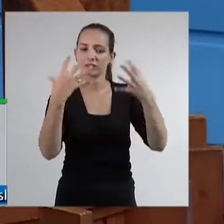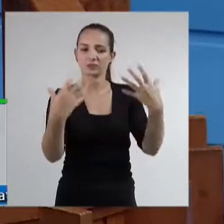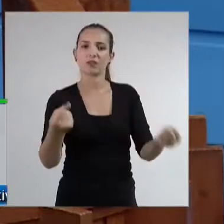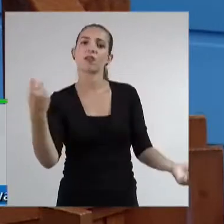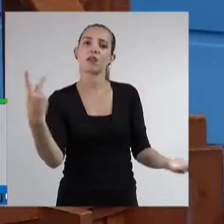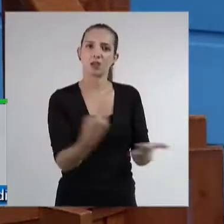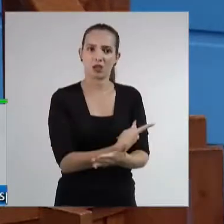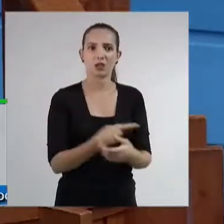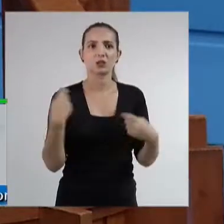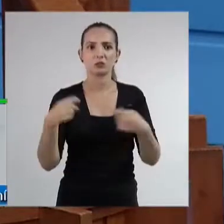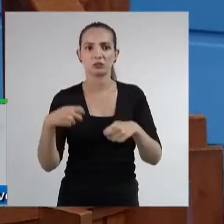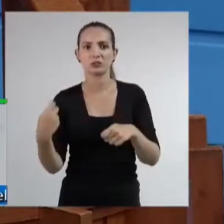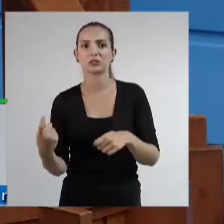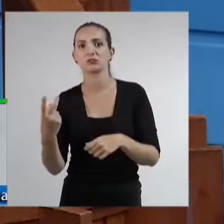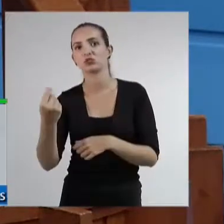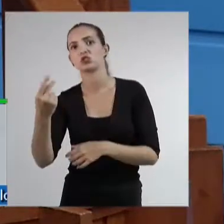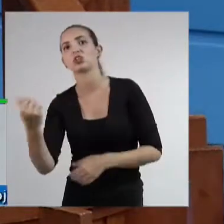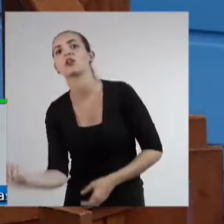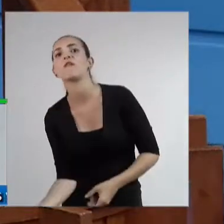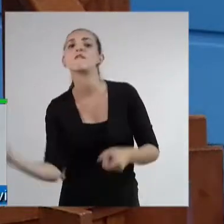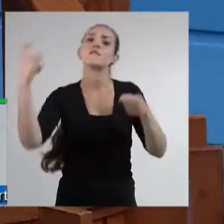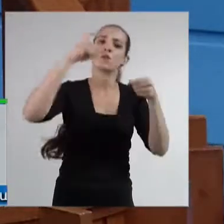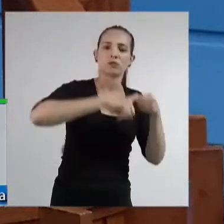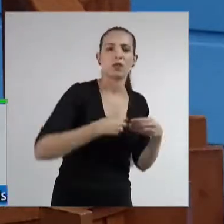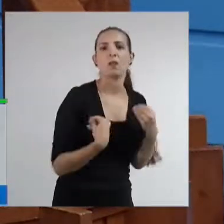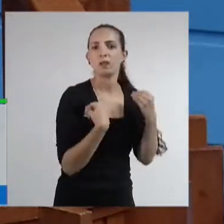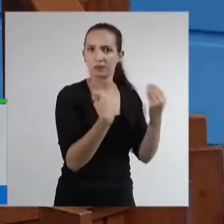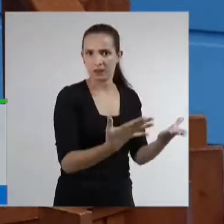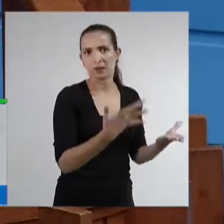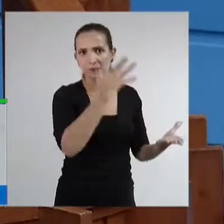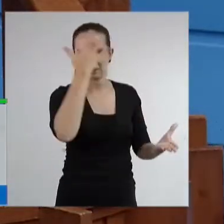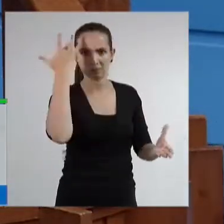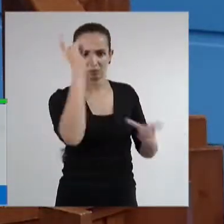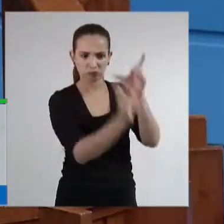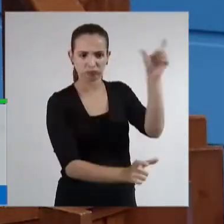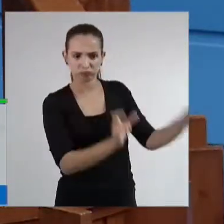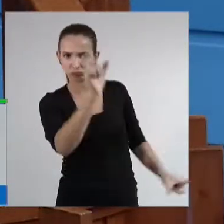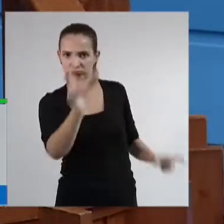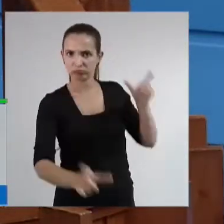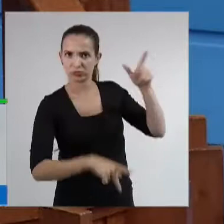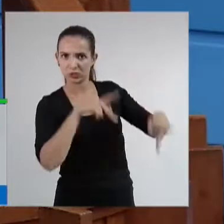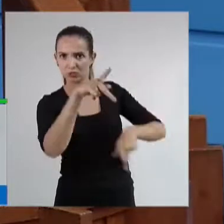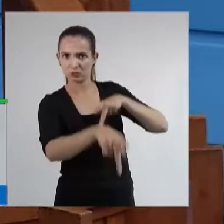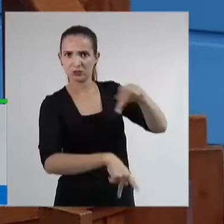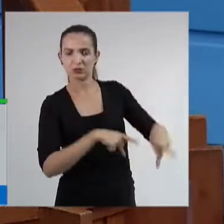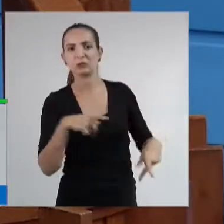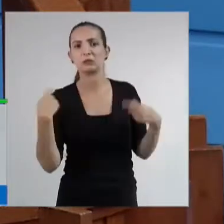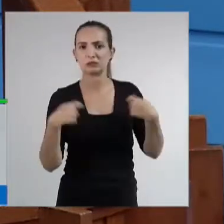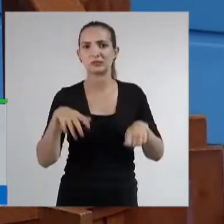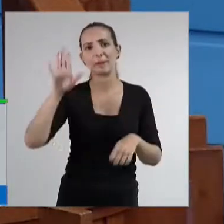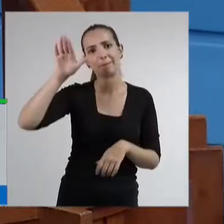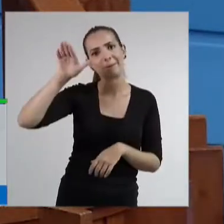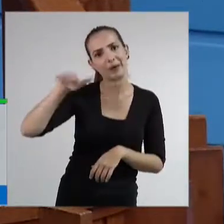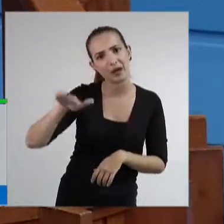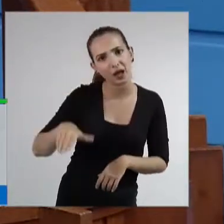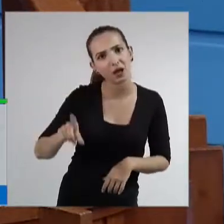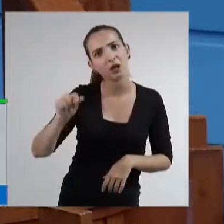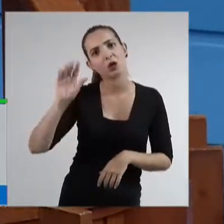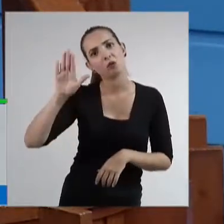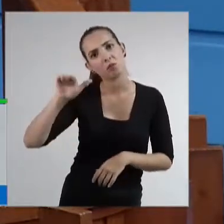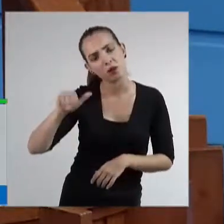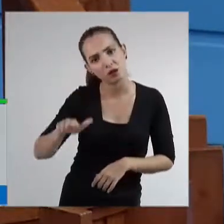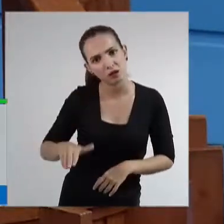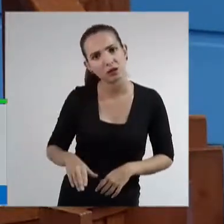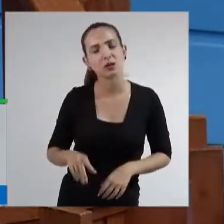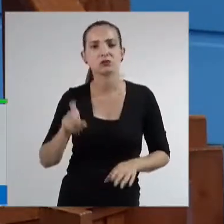temos que devolver o dinheiro a mais, temos que diminuir o valor da conta. Não